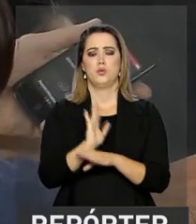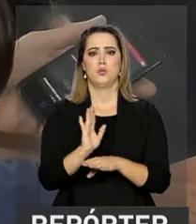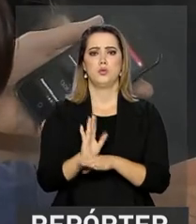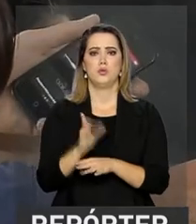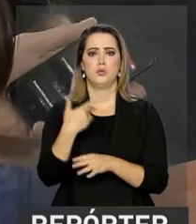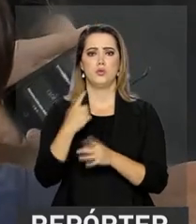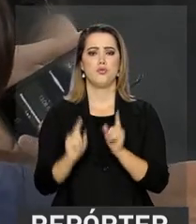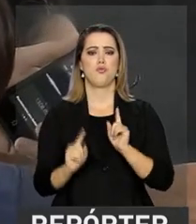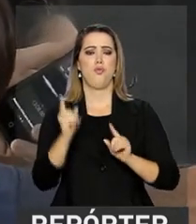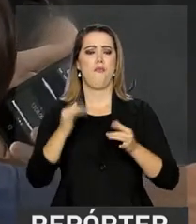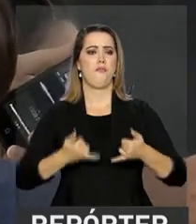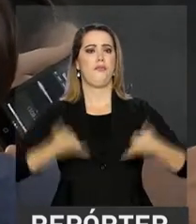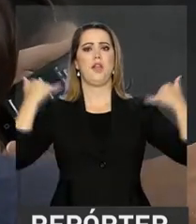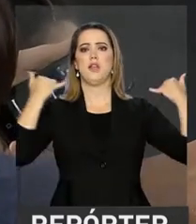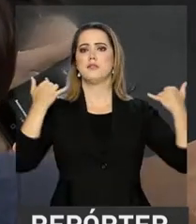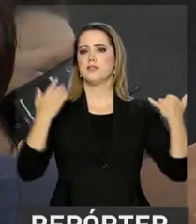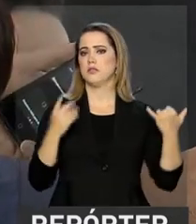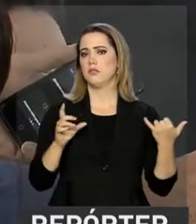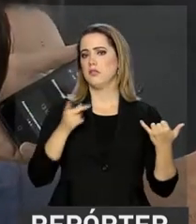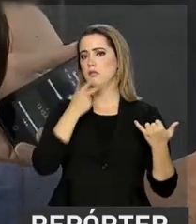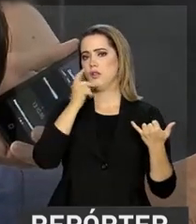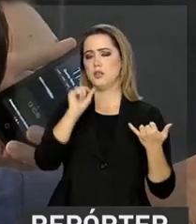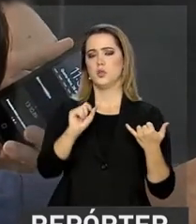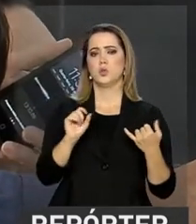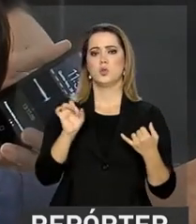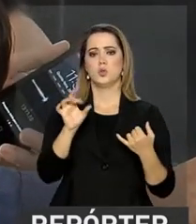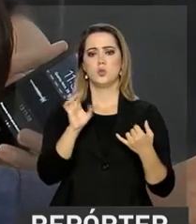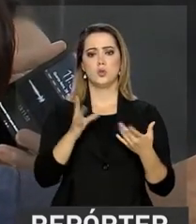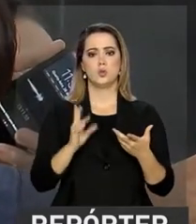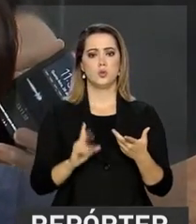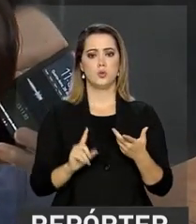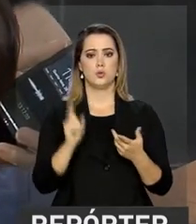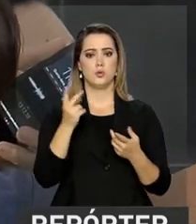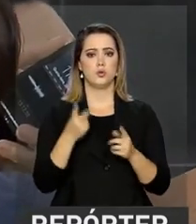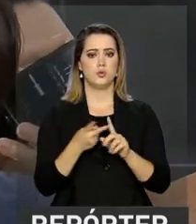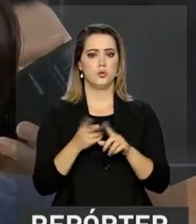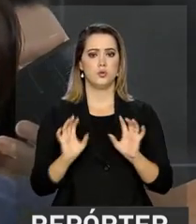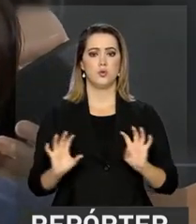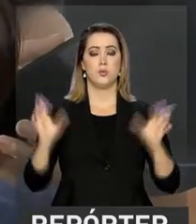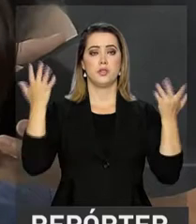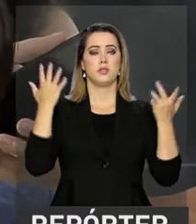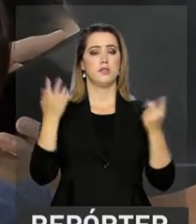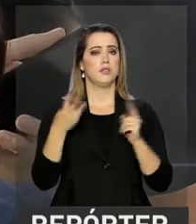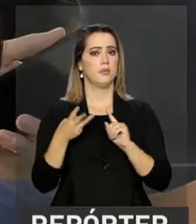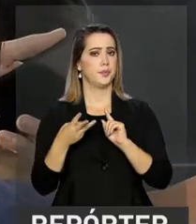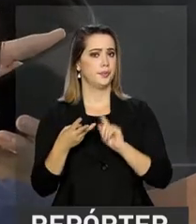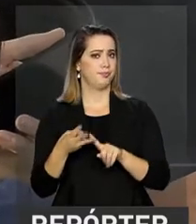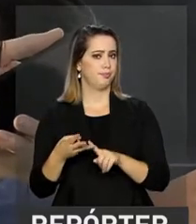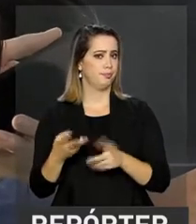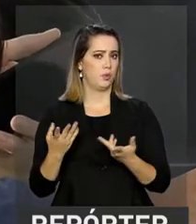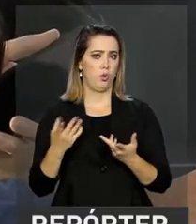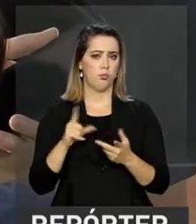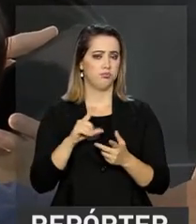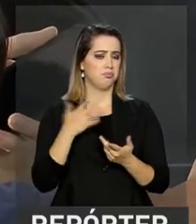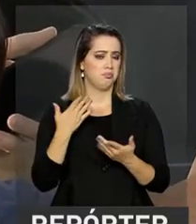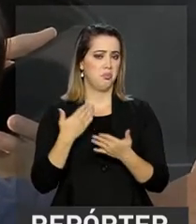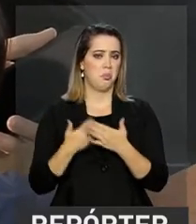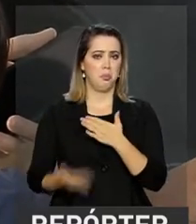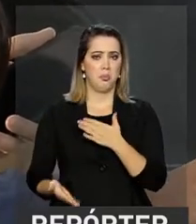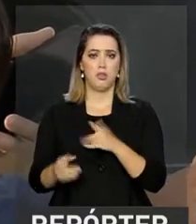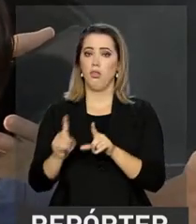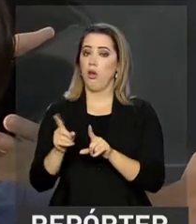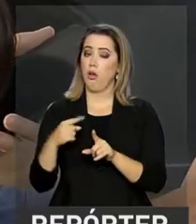festa não estamos falando de uma apenas de uma de uma celebração e não de algo secundário o